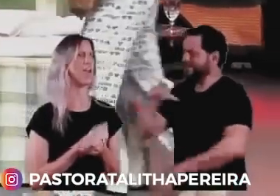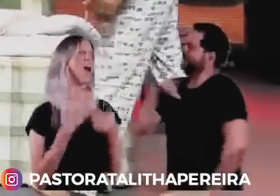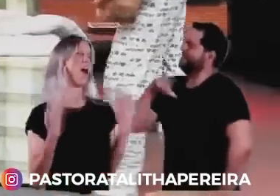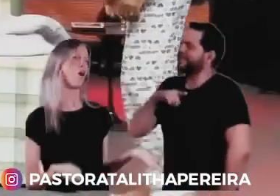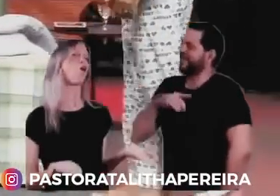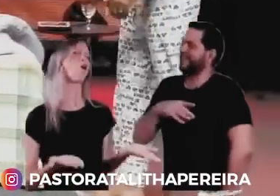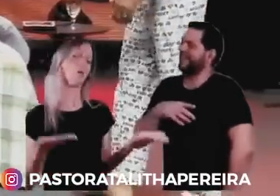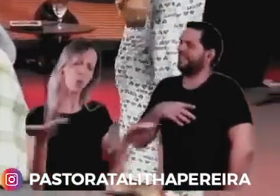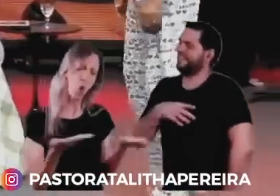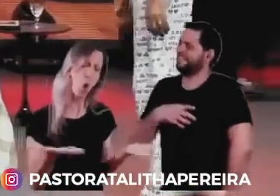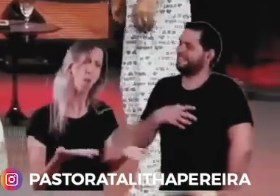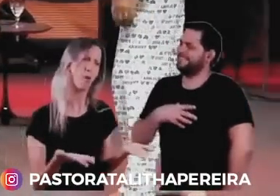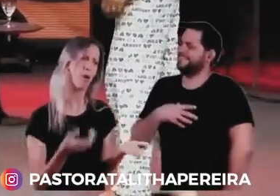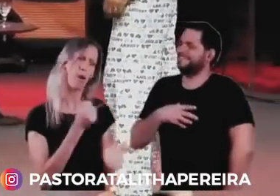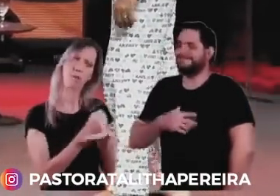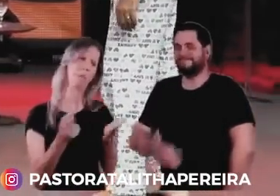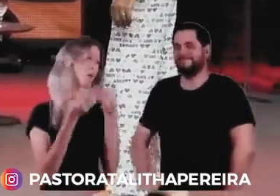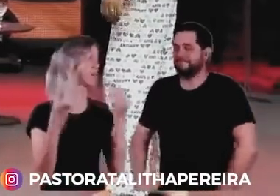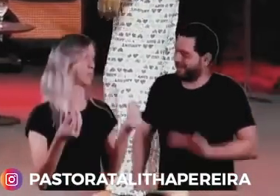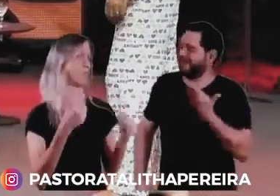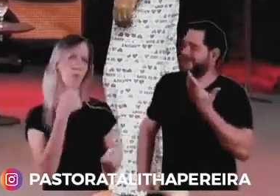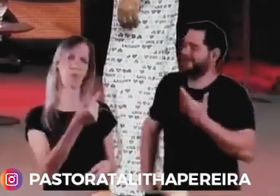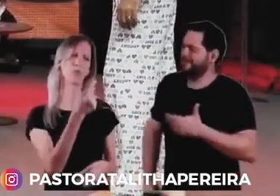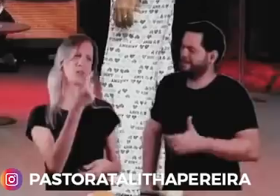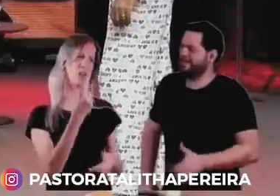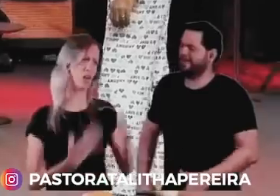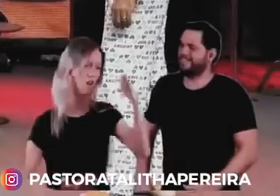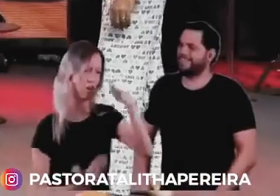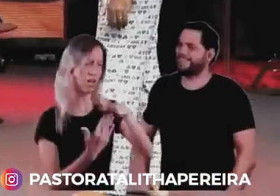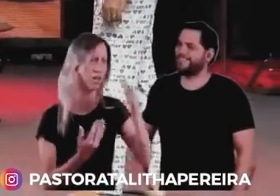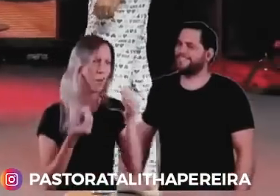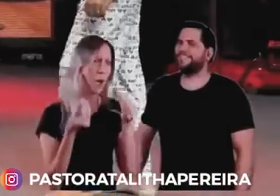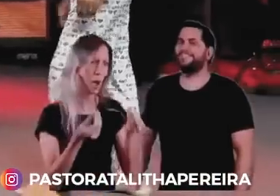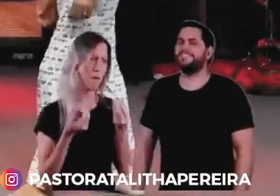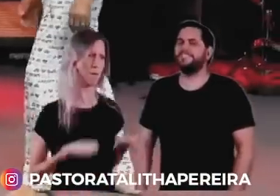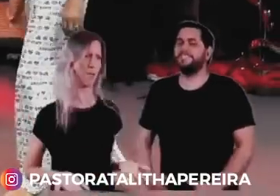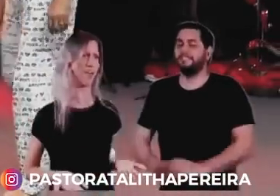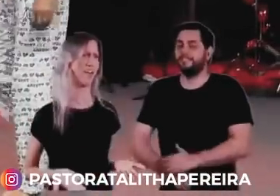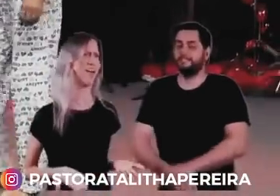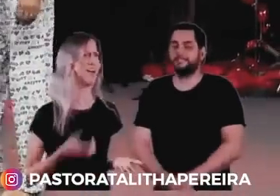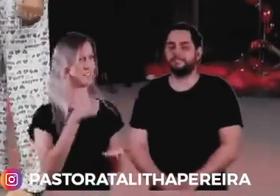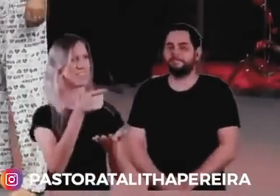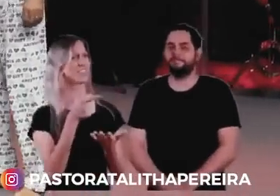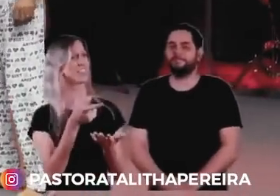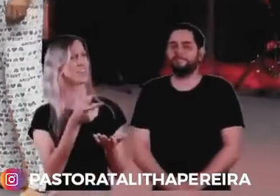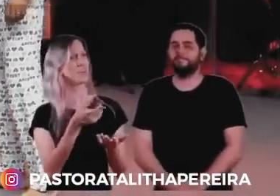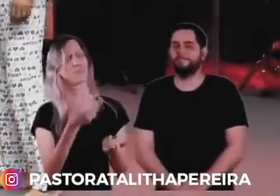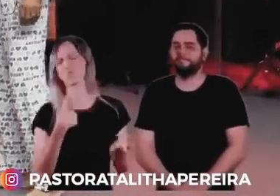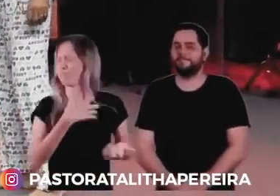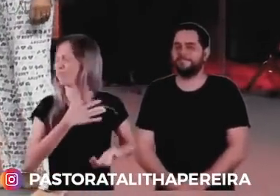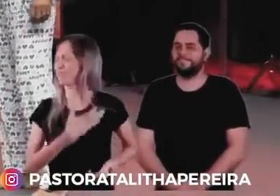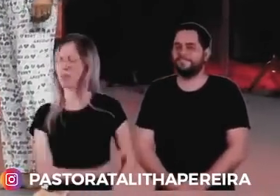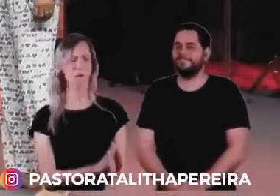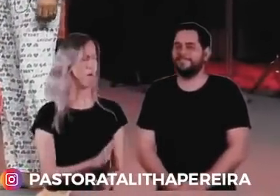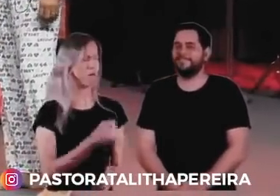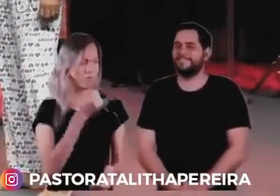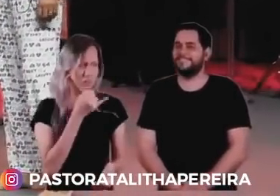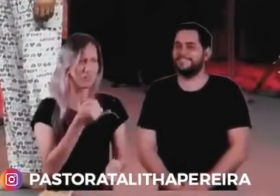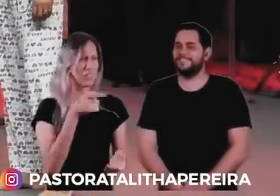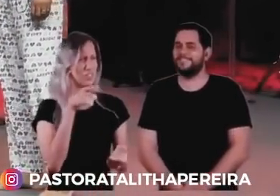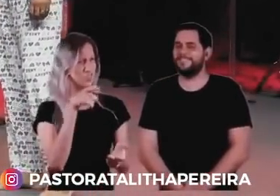Agora você passou dos limites. Agora você passou dos limites. Agora você acabou comigo.